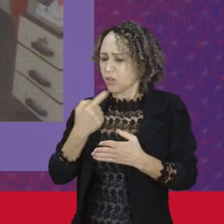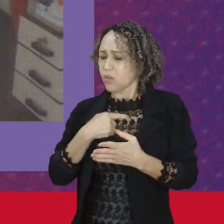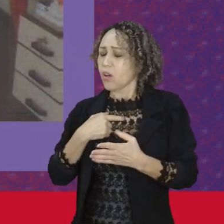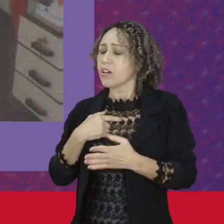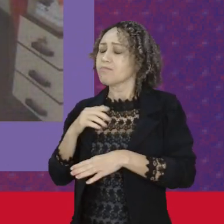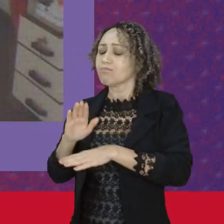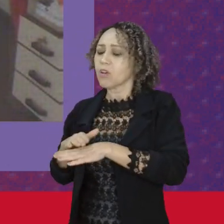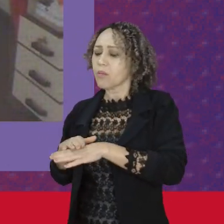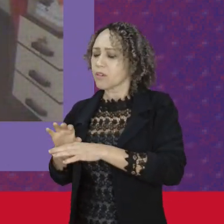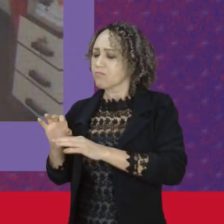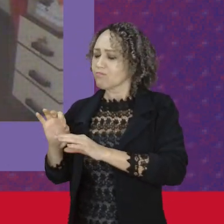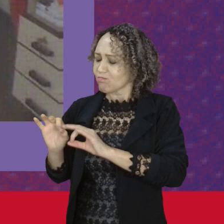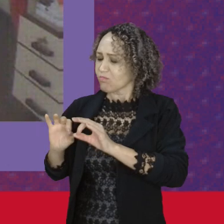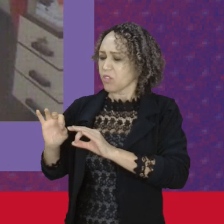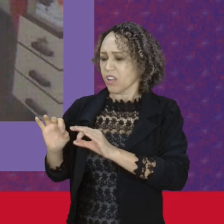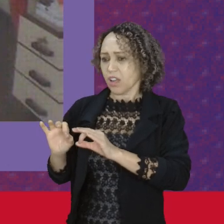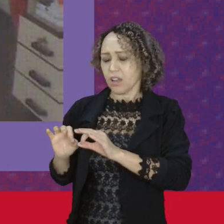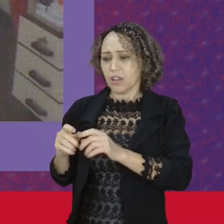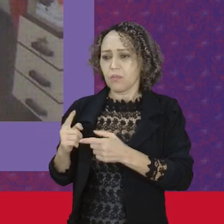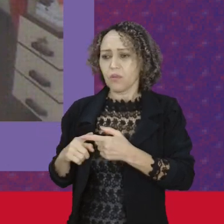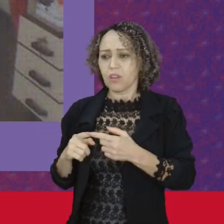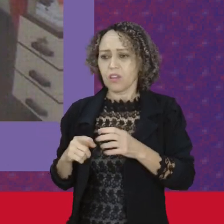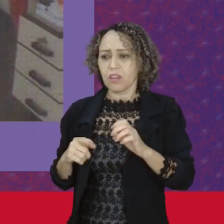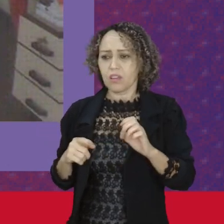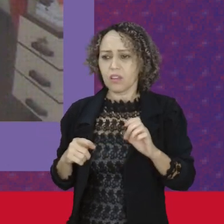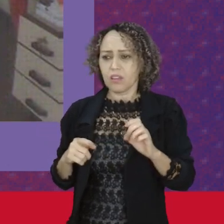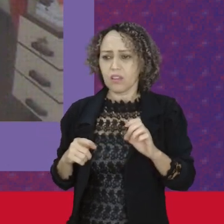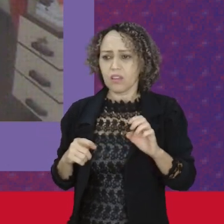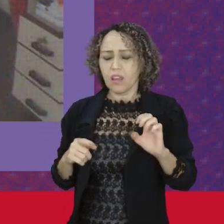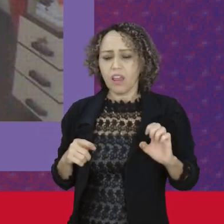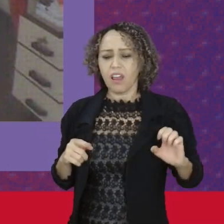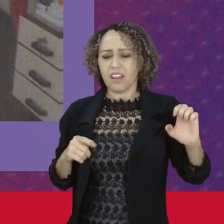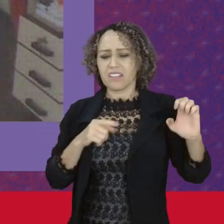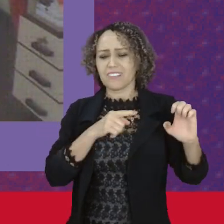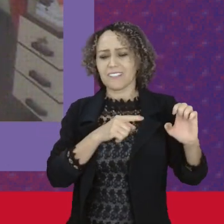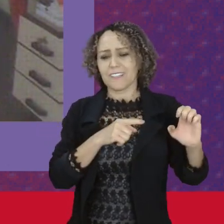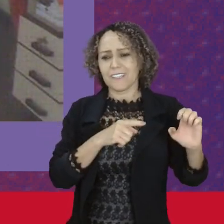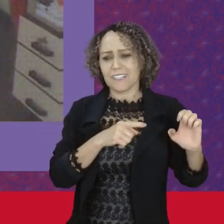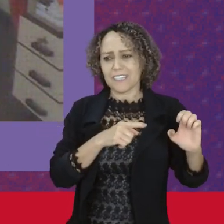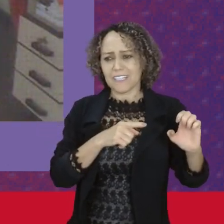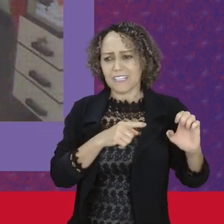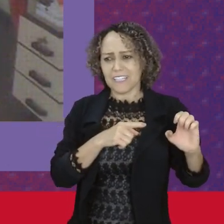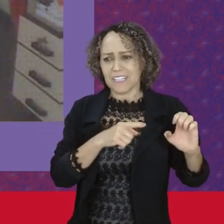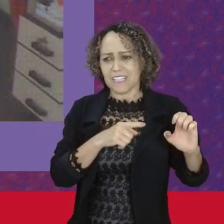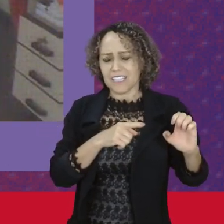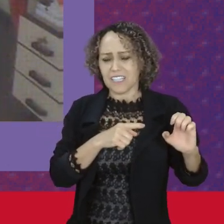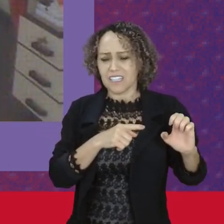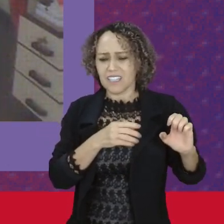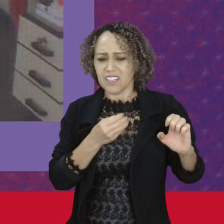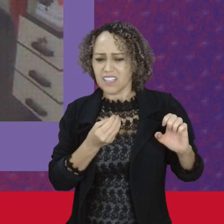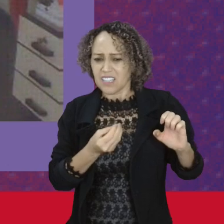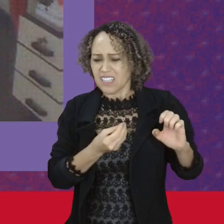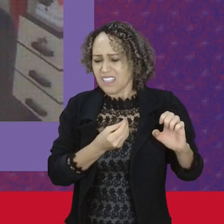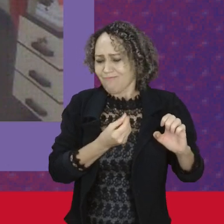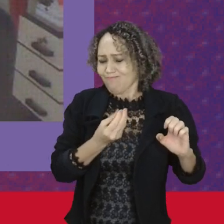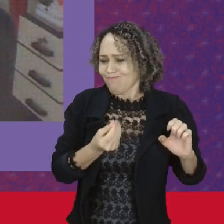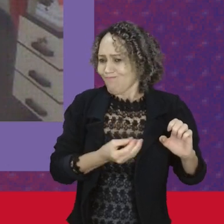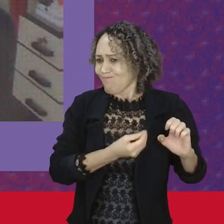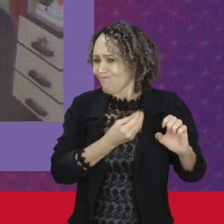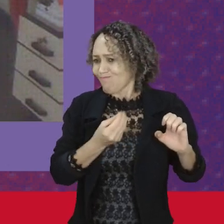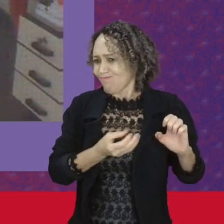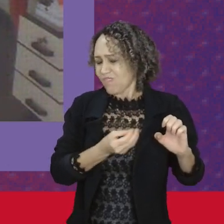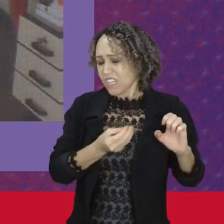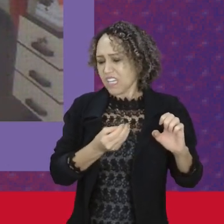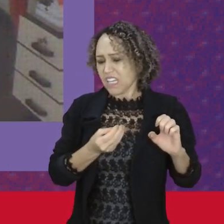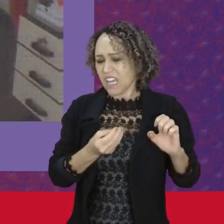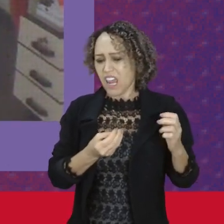organizações, porque a esquerda foi, e acho que ainda é, muito refratário aos feminismos, né? Hoje nos